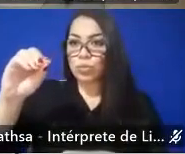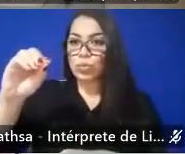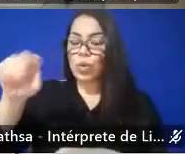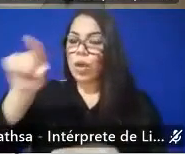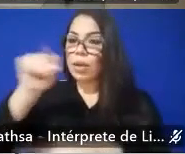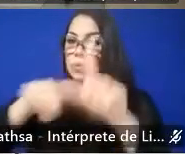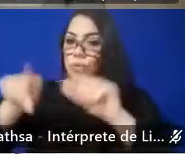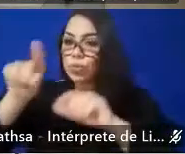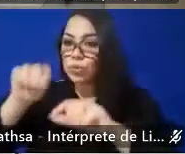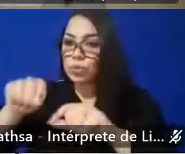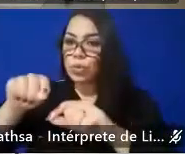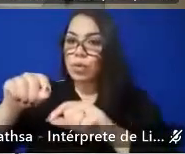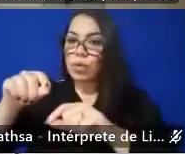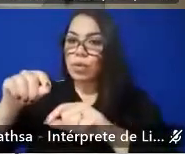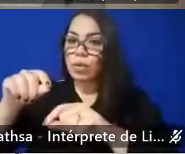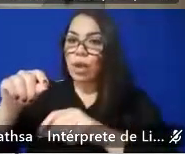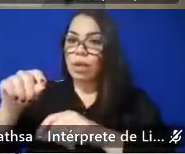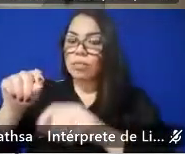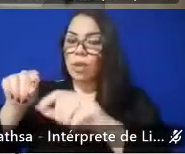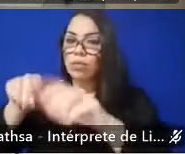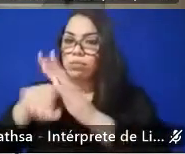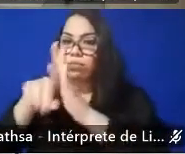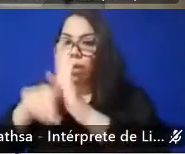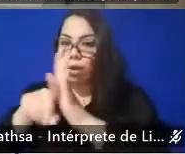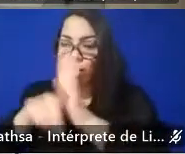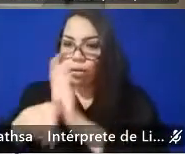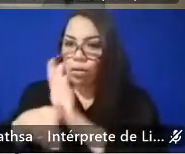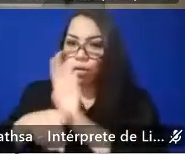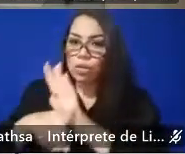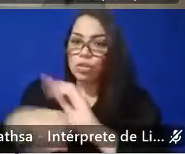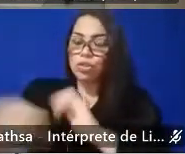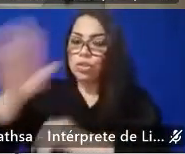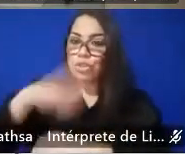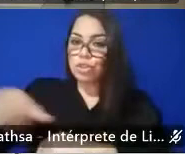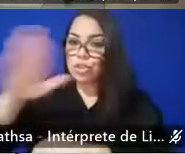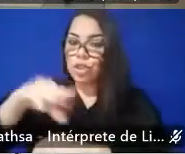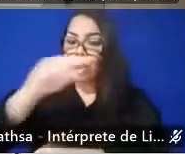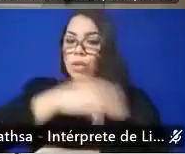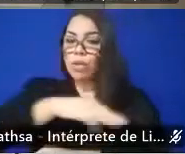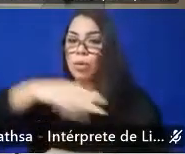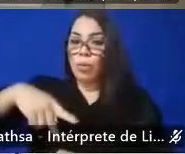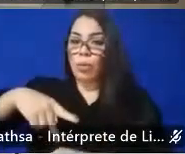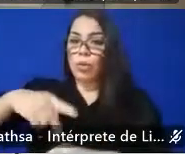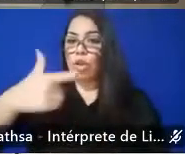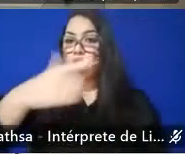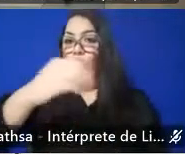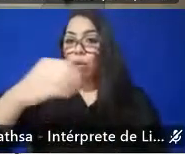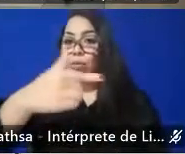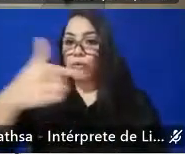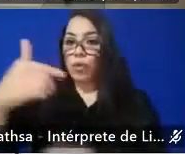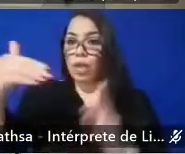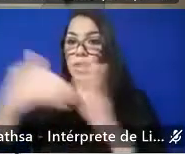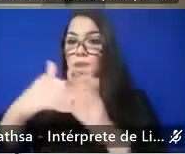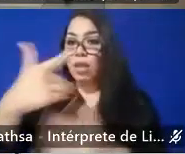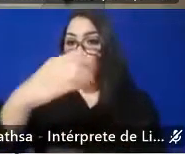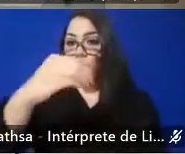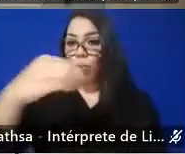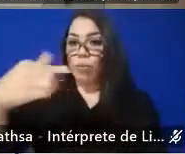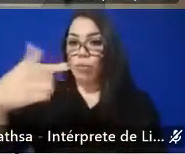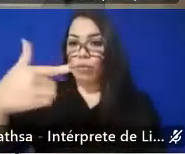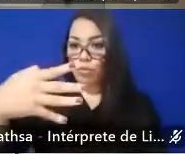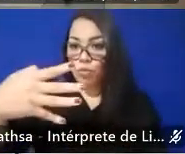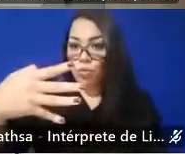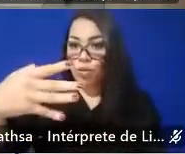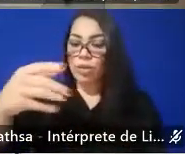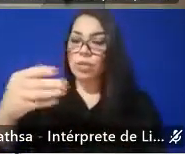corregedor-geral do Ministério Público do Estado do Rio de Janeiro para o biênio 2022/2023 tro a prestar o